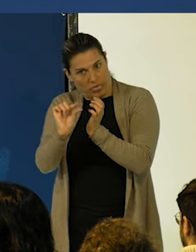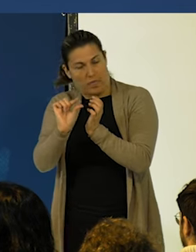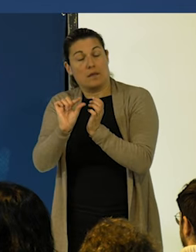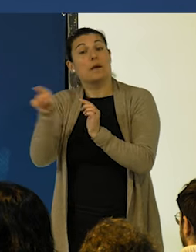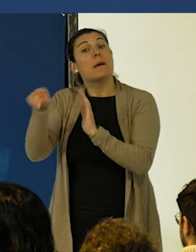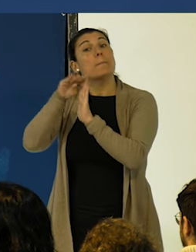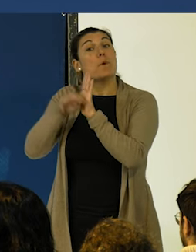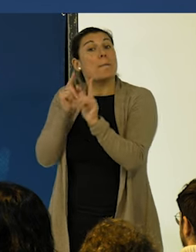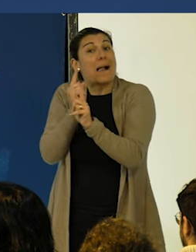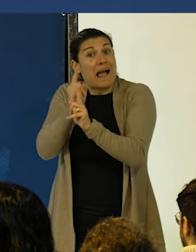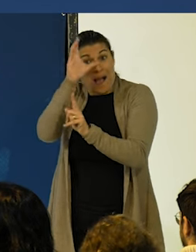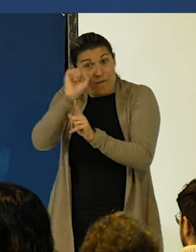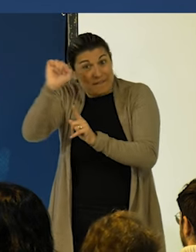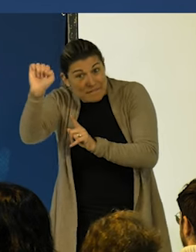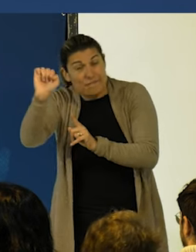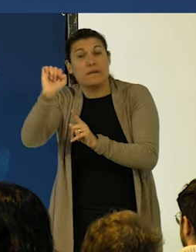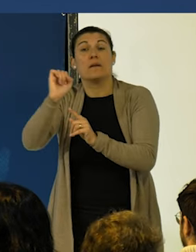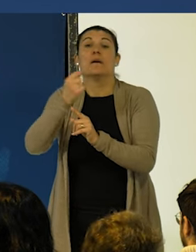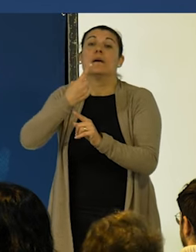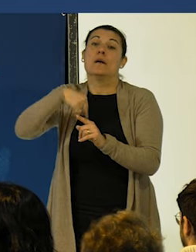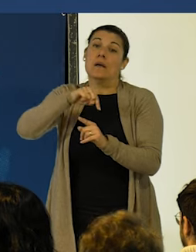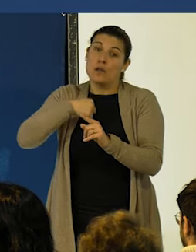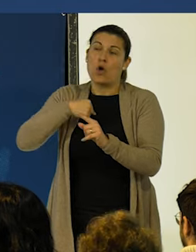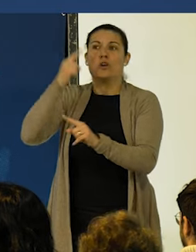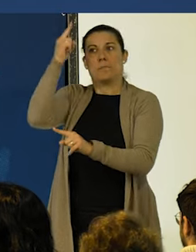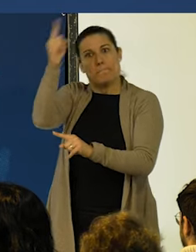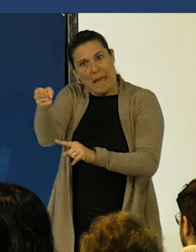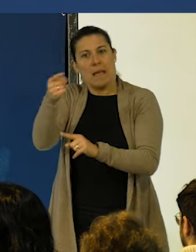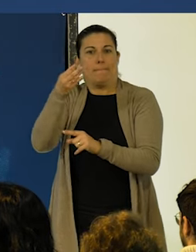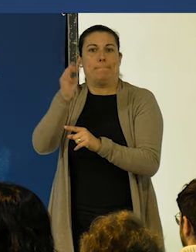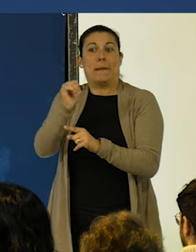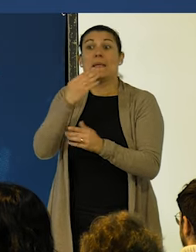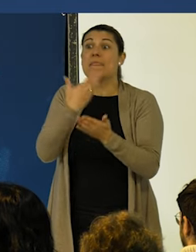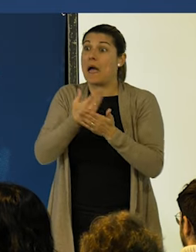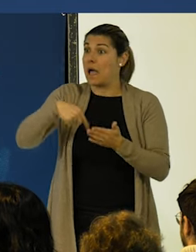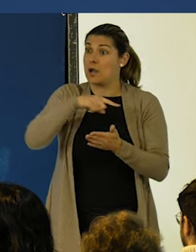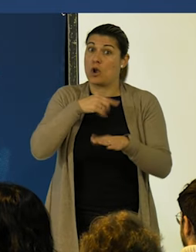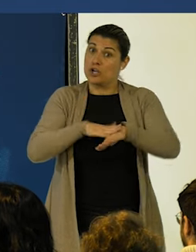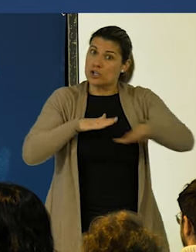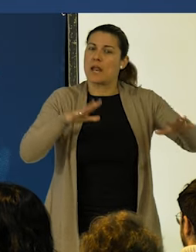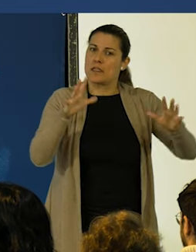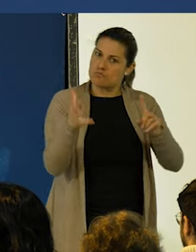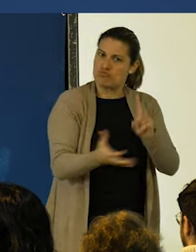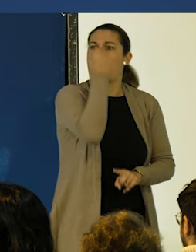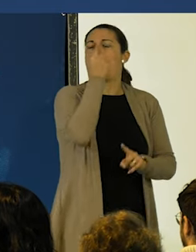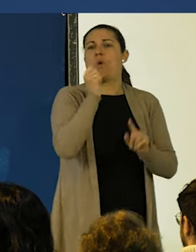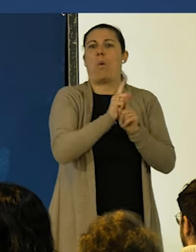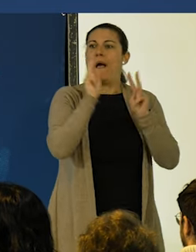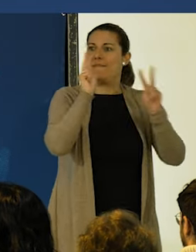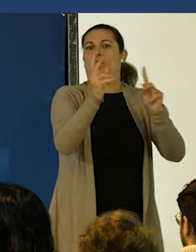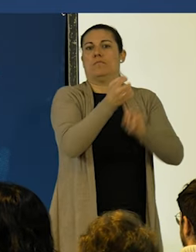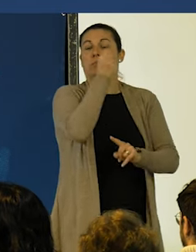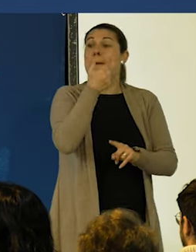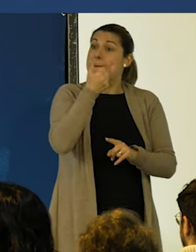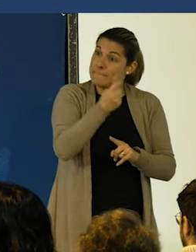desse governo foi imposto ao Partido Socialista. E essas são as vitórias da esquerda, são as vitórias do